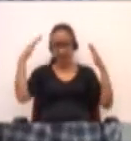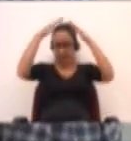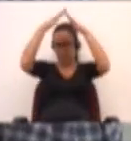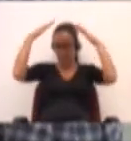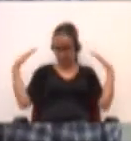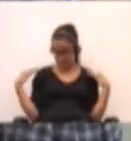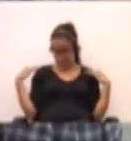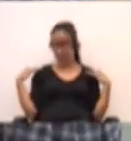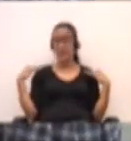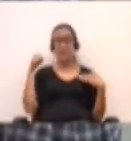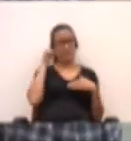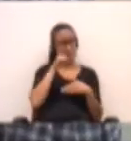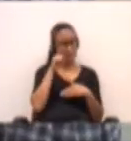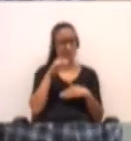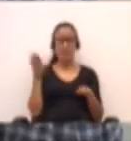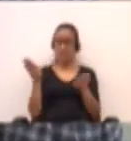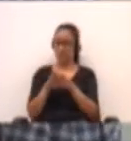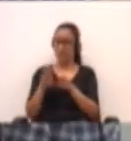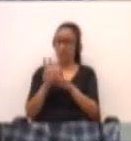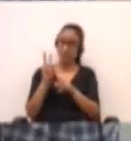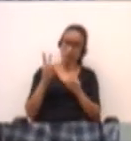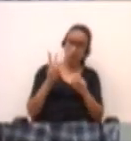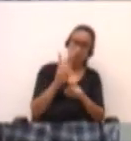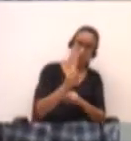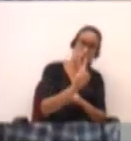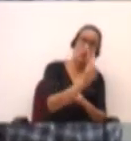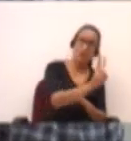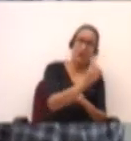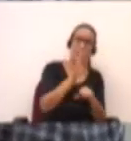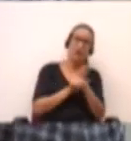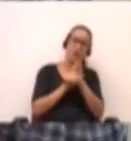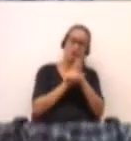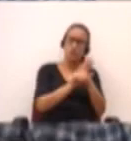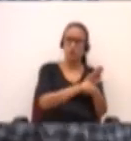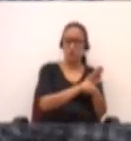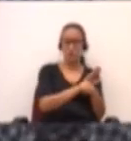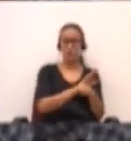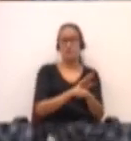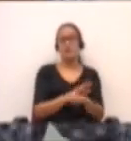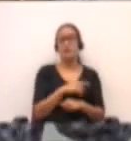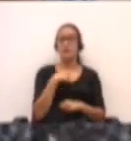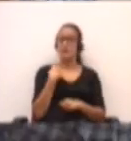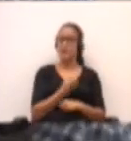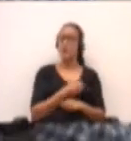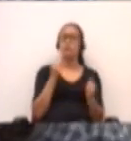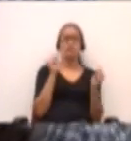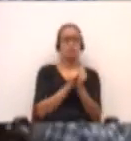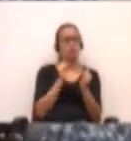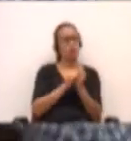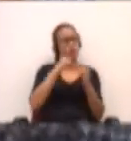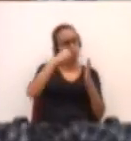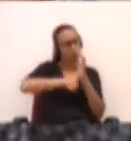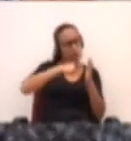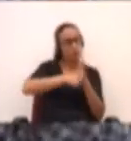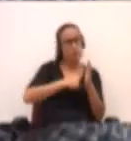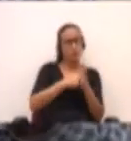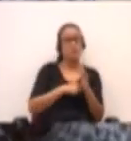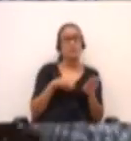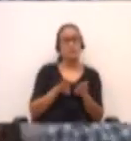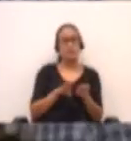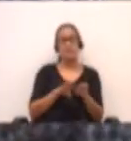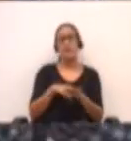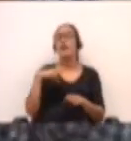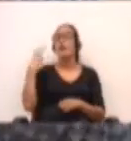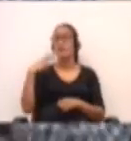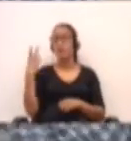o médico que lá está indo. Foi uma luta minha, junto com a bancada do Partido dos Trabalhadores. dos vereadores, como a doutora Mária tem ciência disso, que também é da